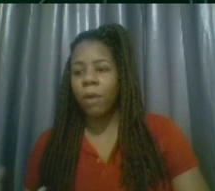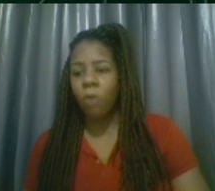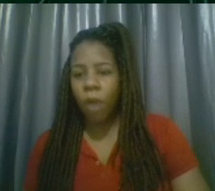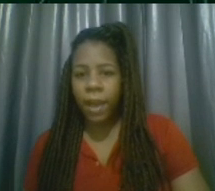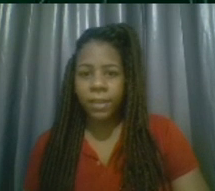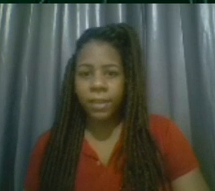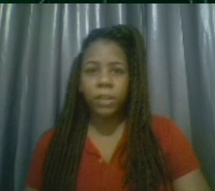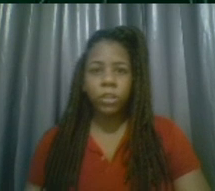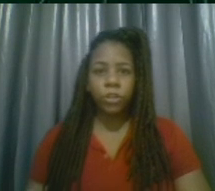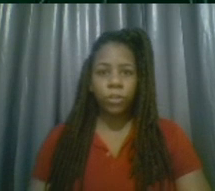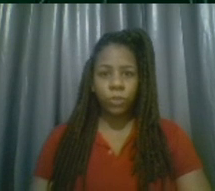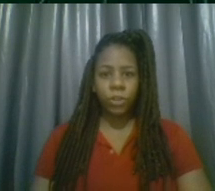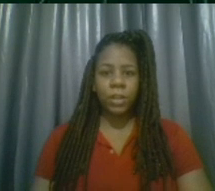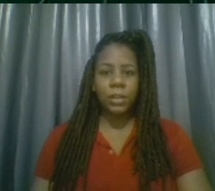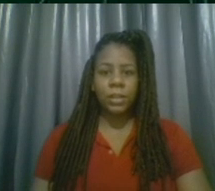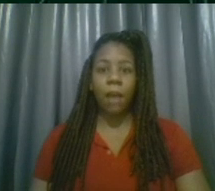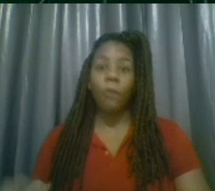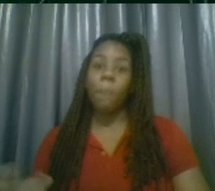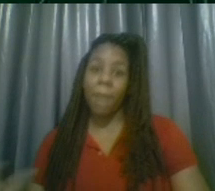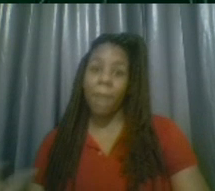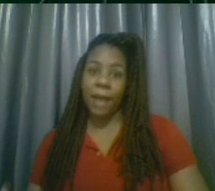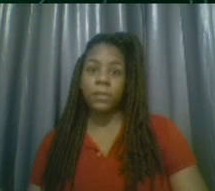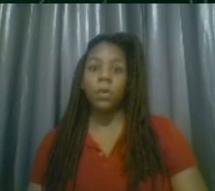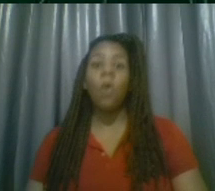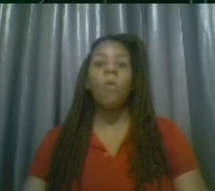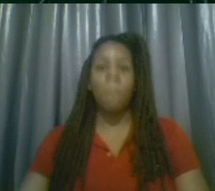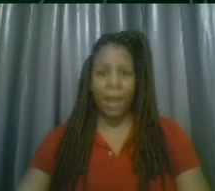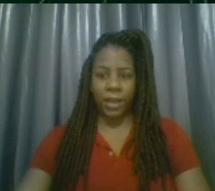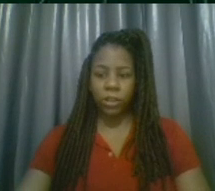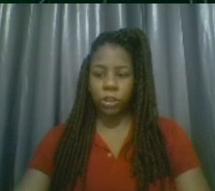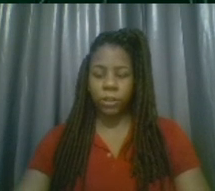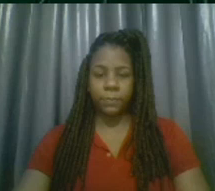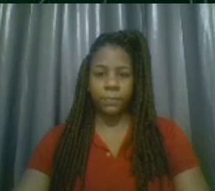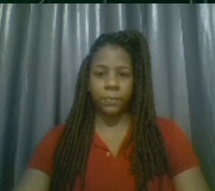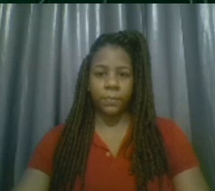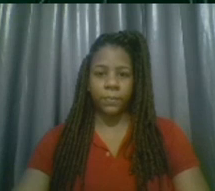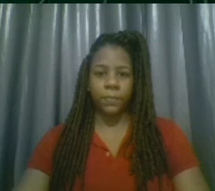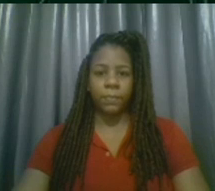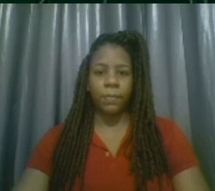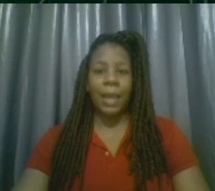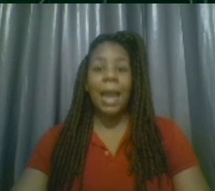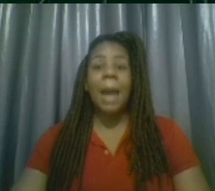forma correta de utilizar o mas ou mais?